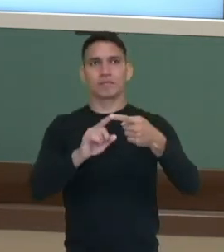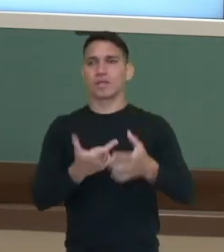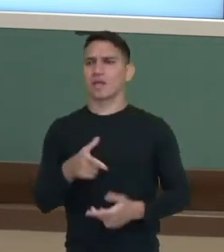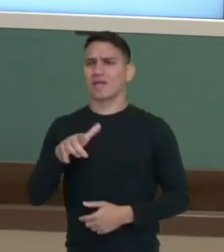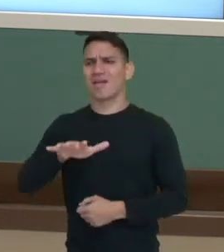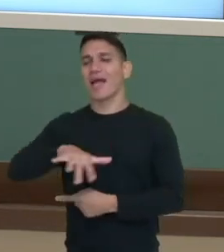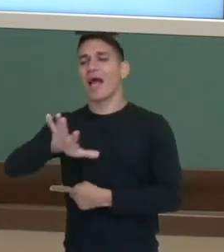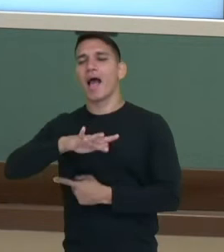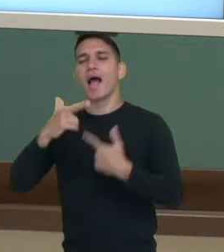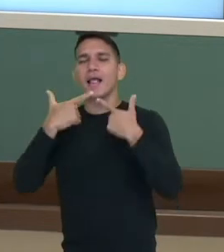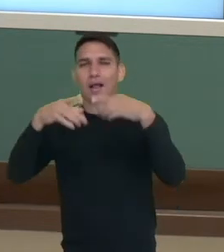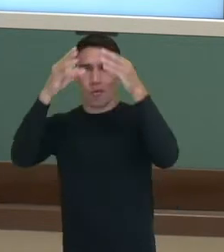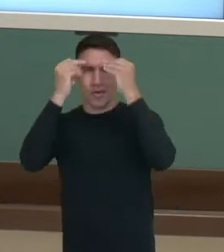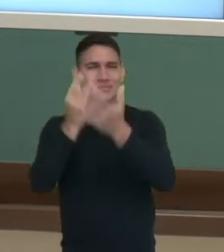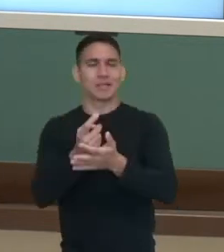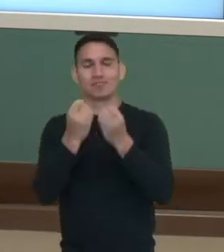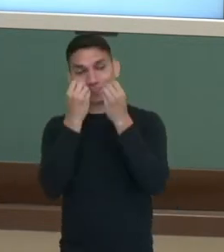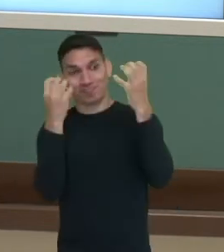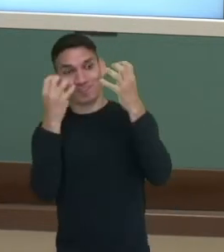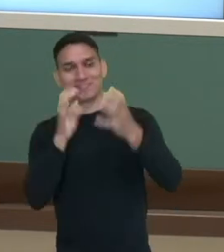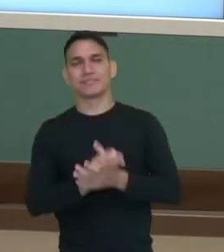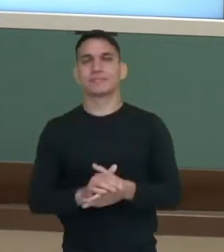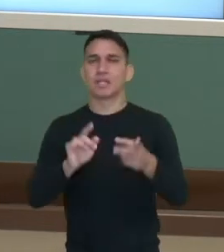sempre me encantaram. Nunca tinha